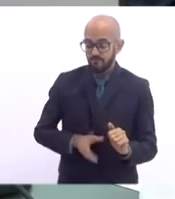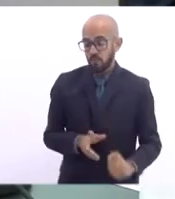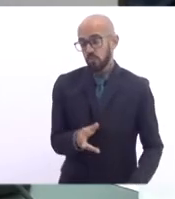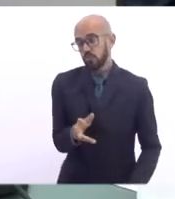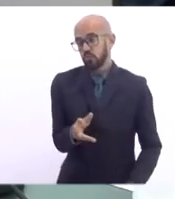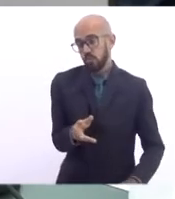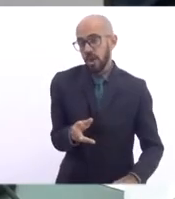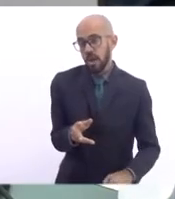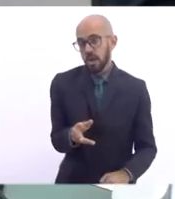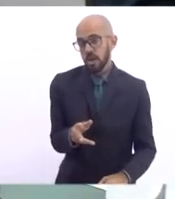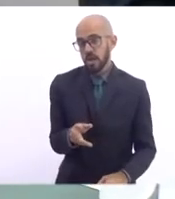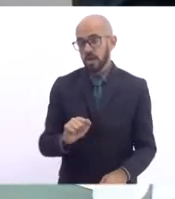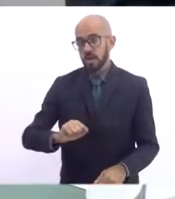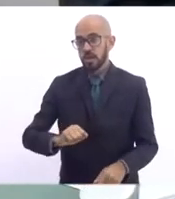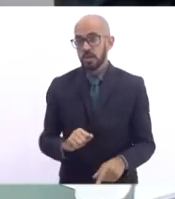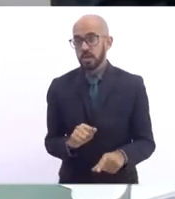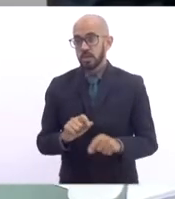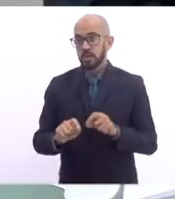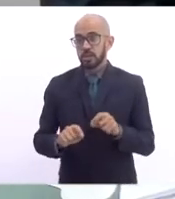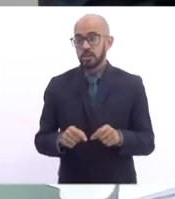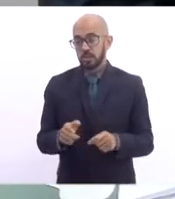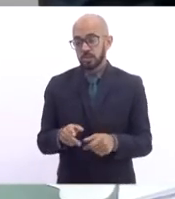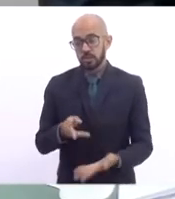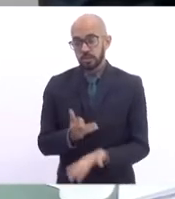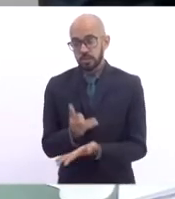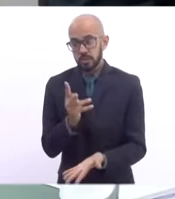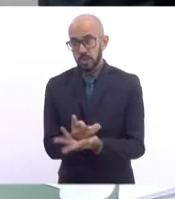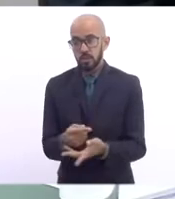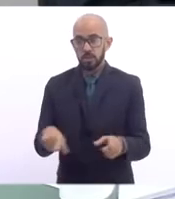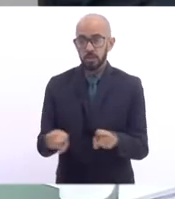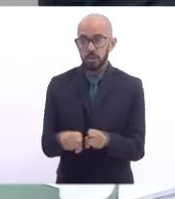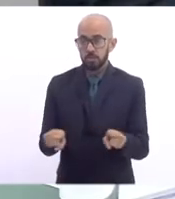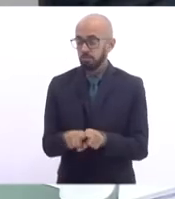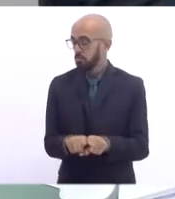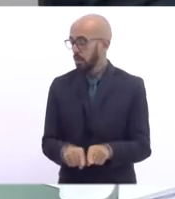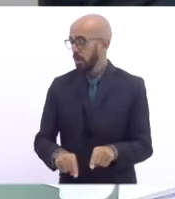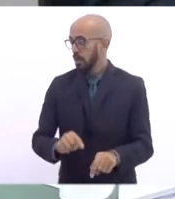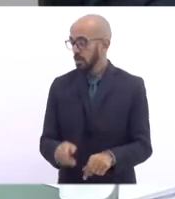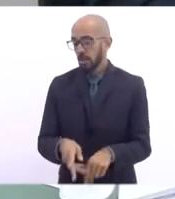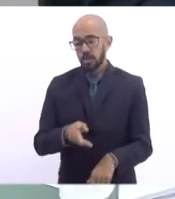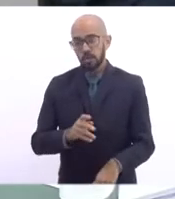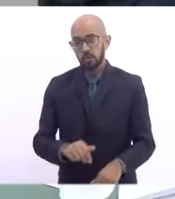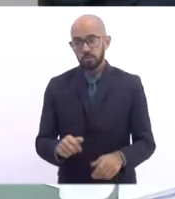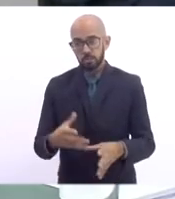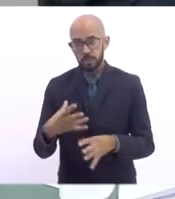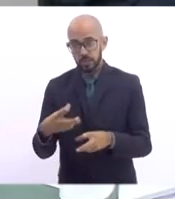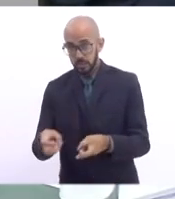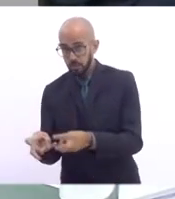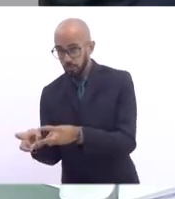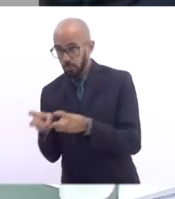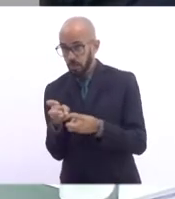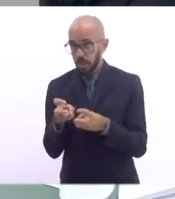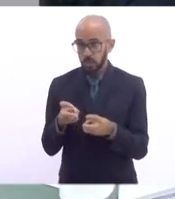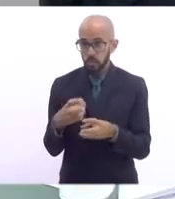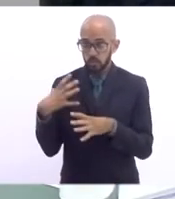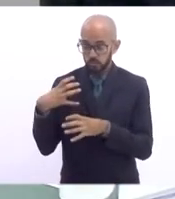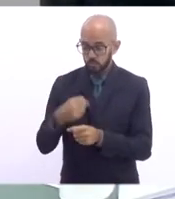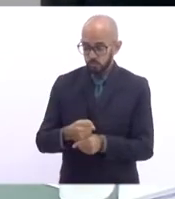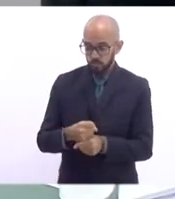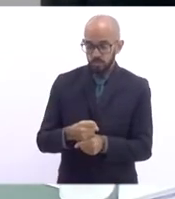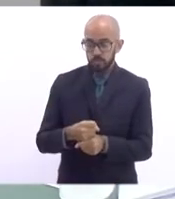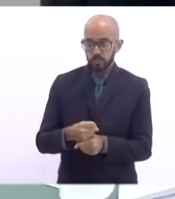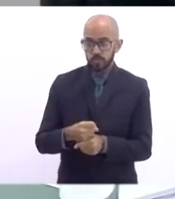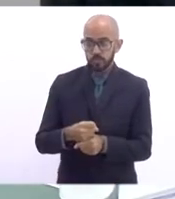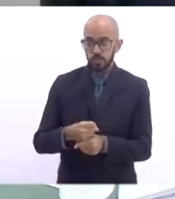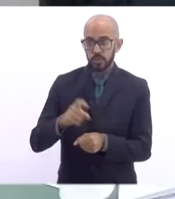E o cotejo que ele tá fazendo é sempre com superávit primário que está considerando receita